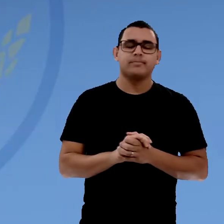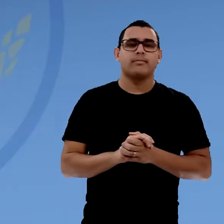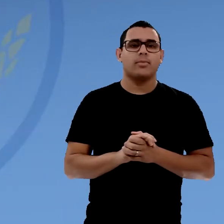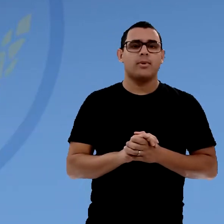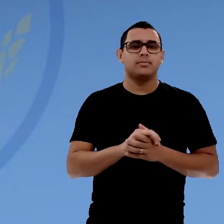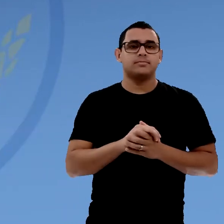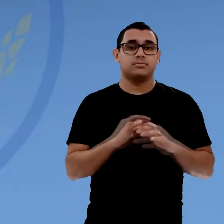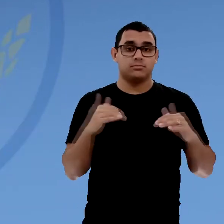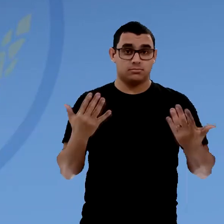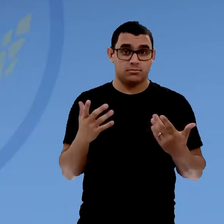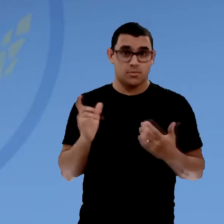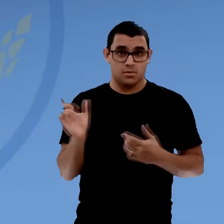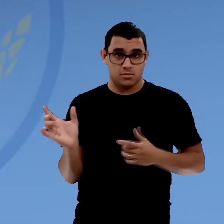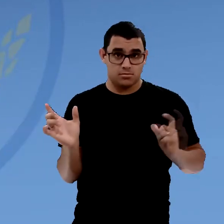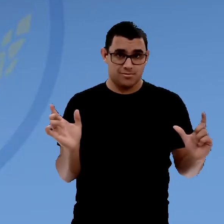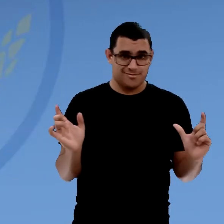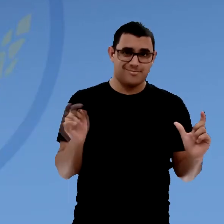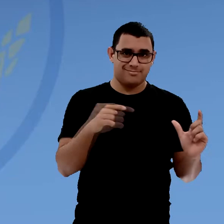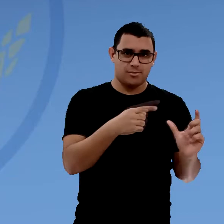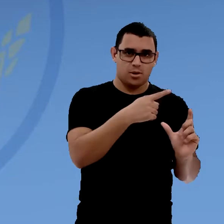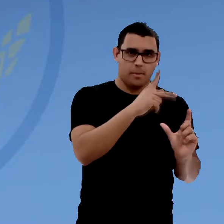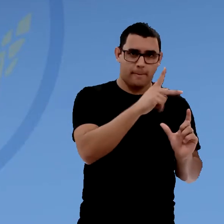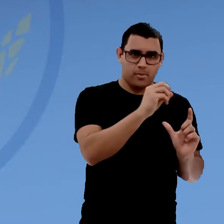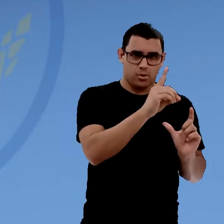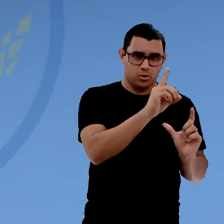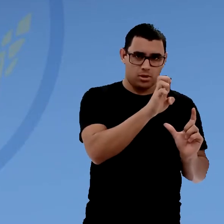Então, esses dois termos aí